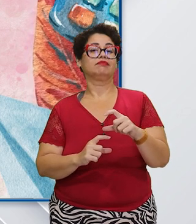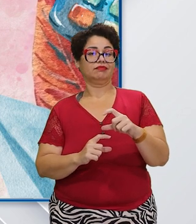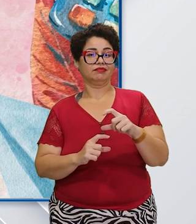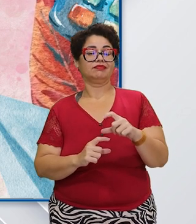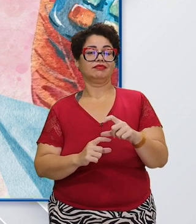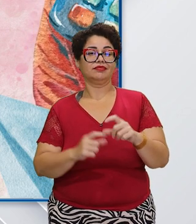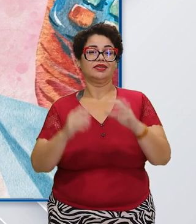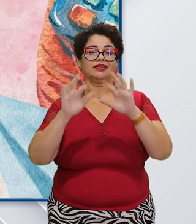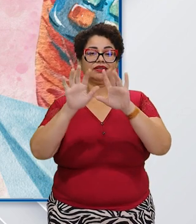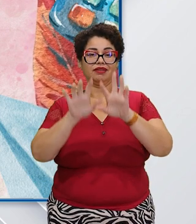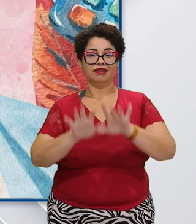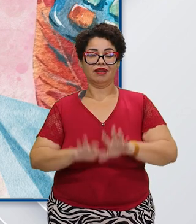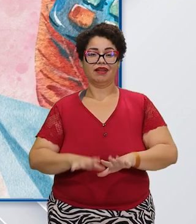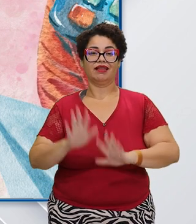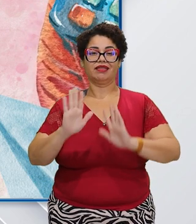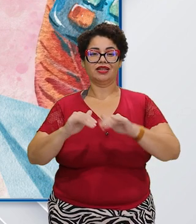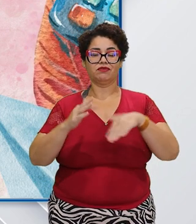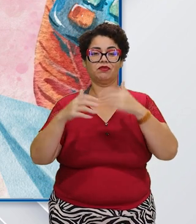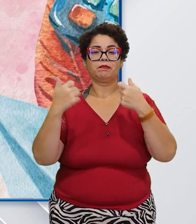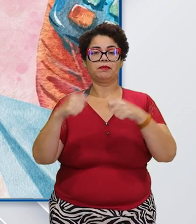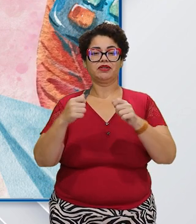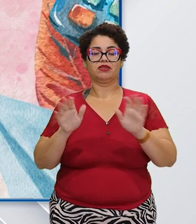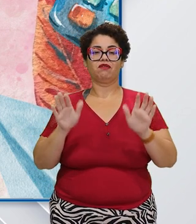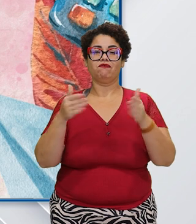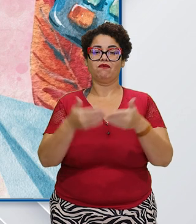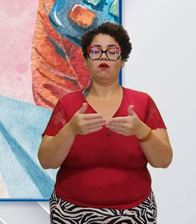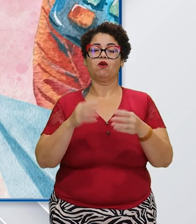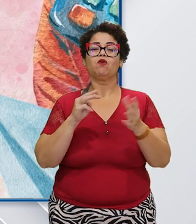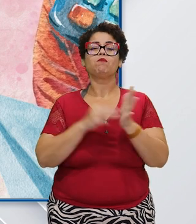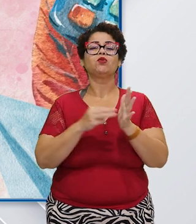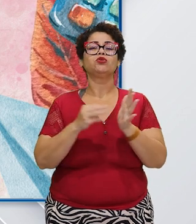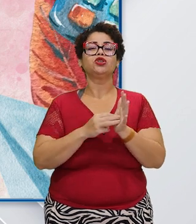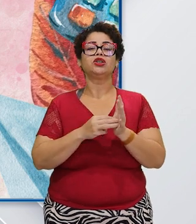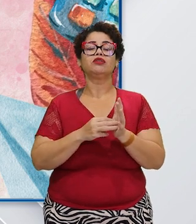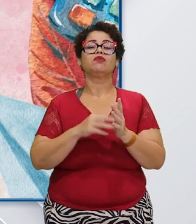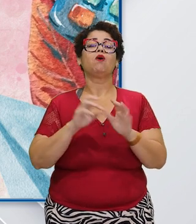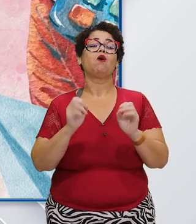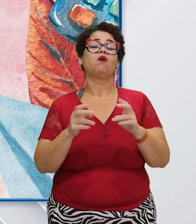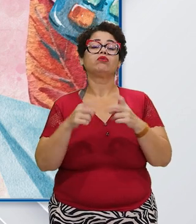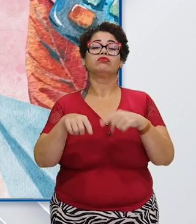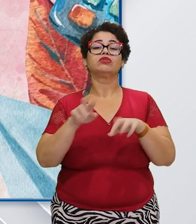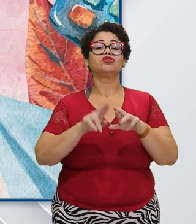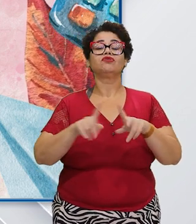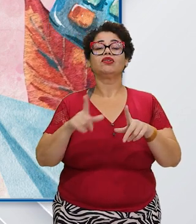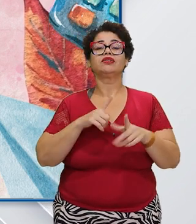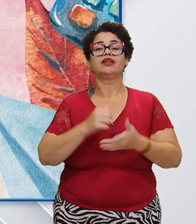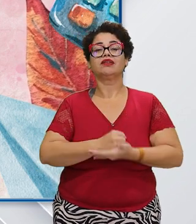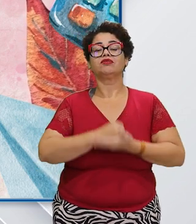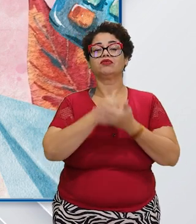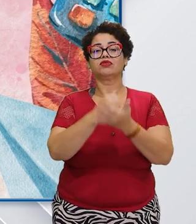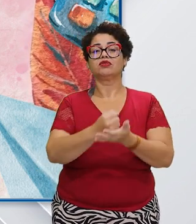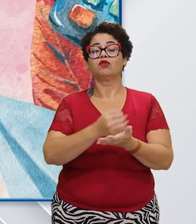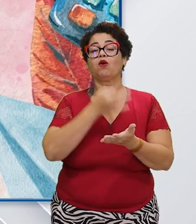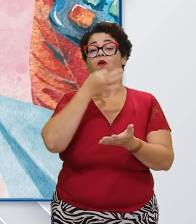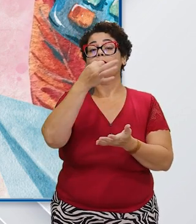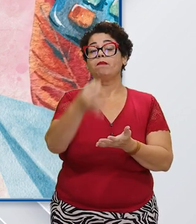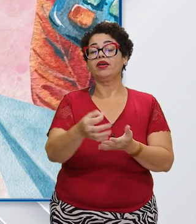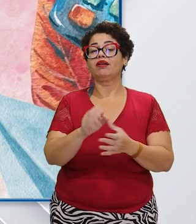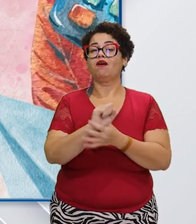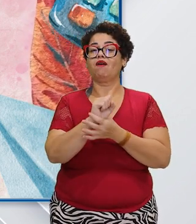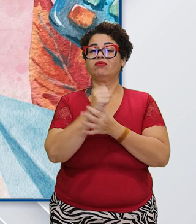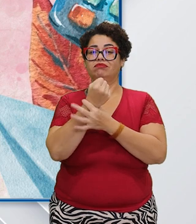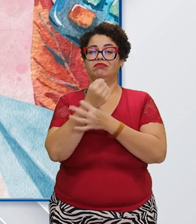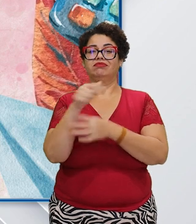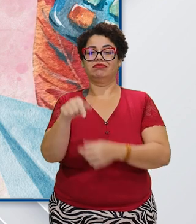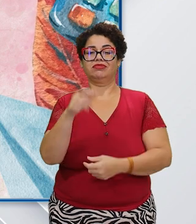cada parágrafo do desenvolvimento precisa enfocar um motivo ou aspecto diferente que sustente a opinião do